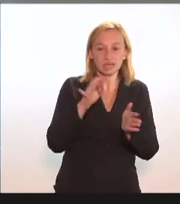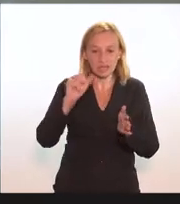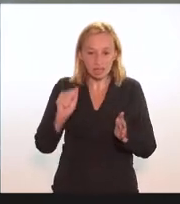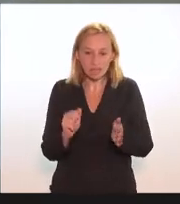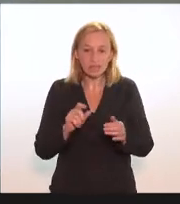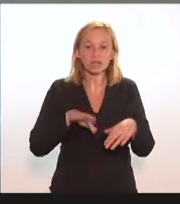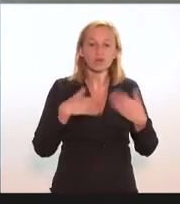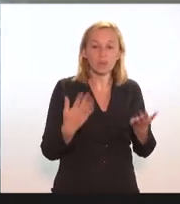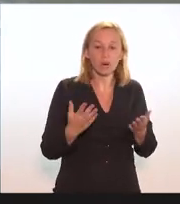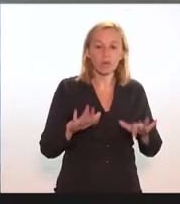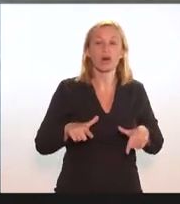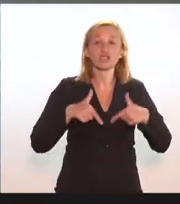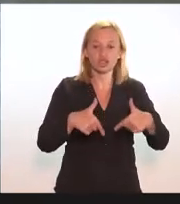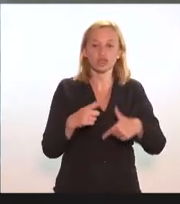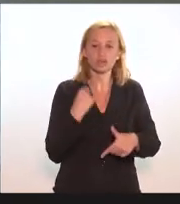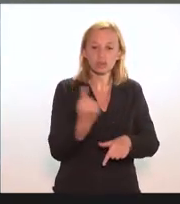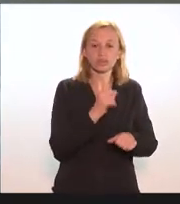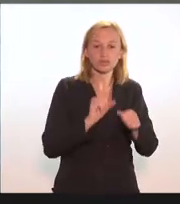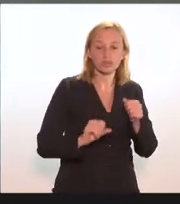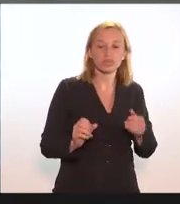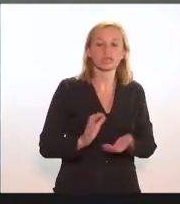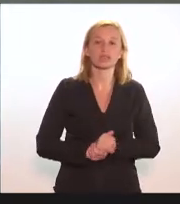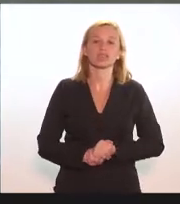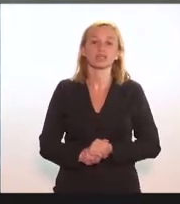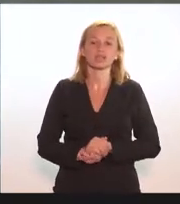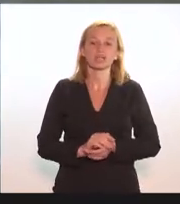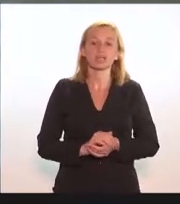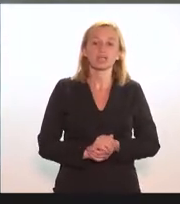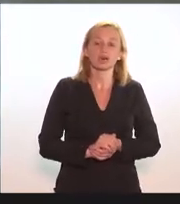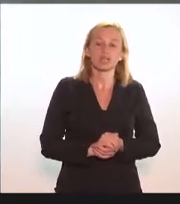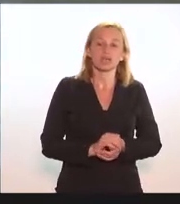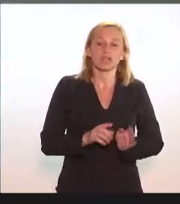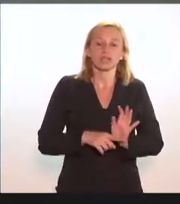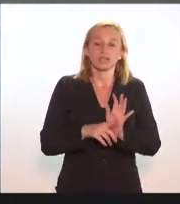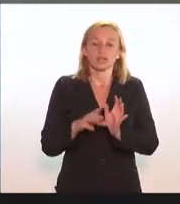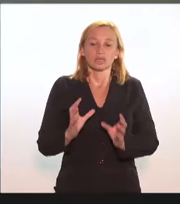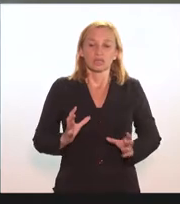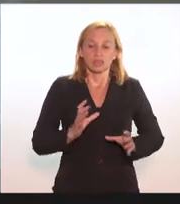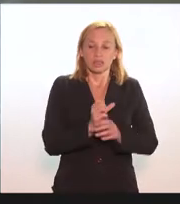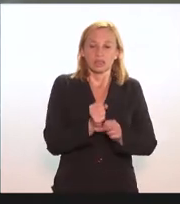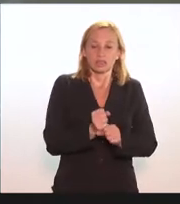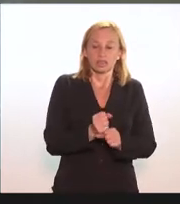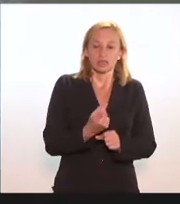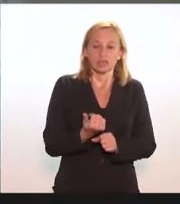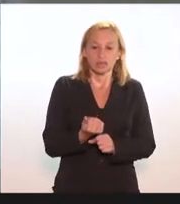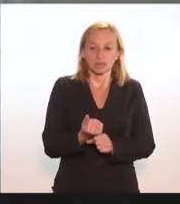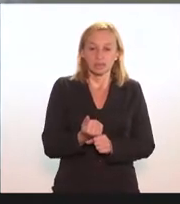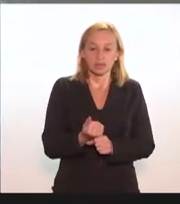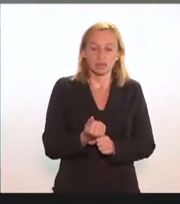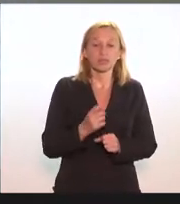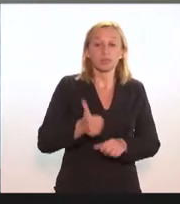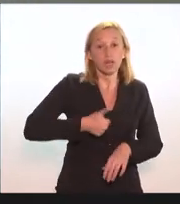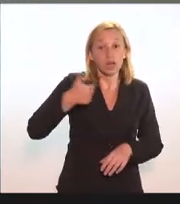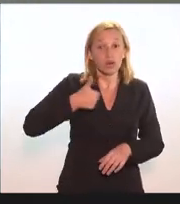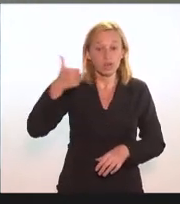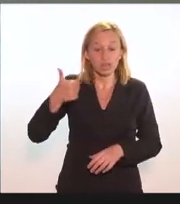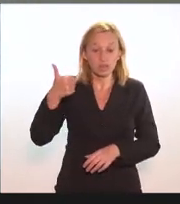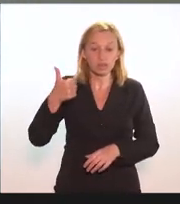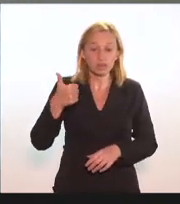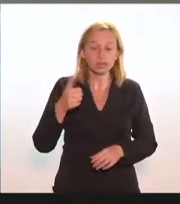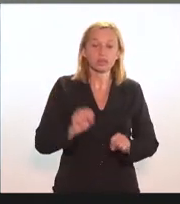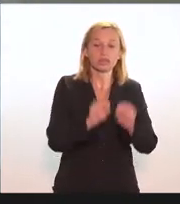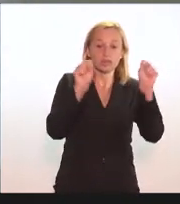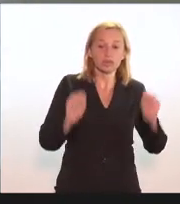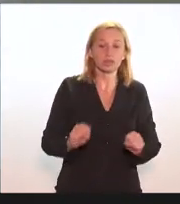gente está fazendo, tanto para a questão de modernização tributária, incluindo a discussão das alíquotas efetivas e melhoria do sistema